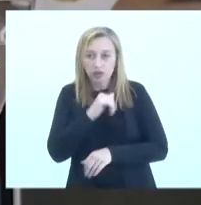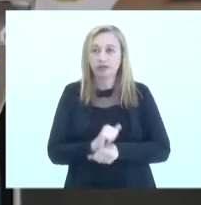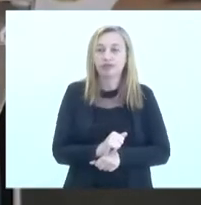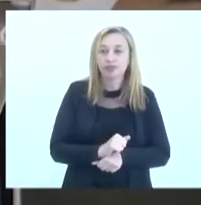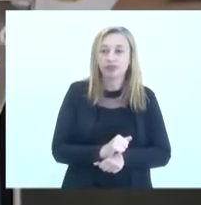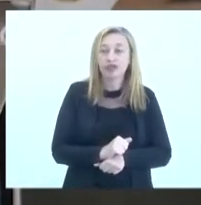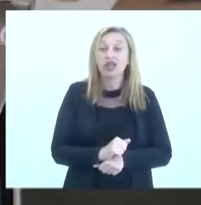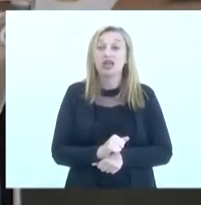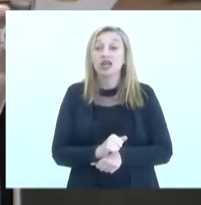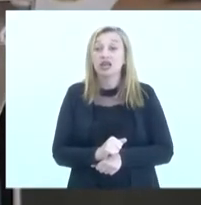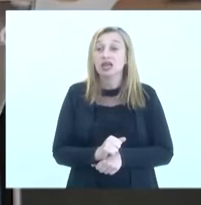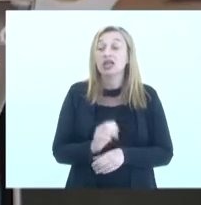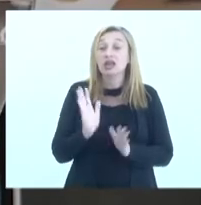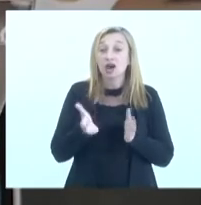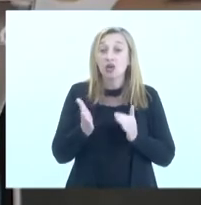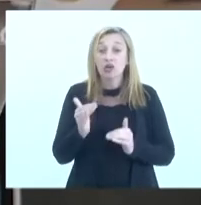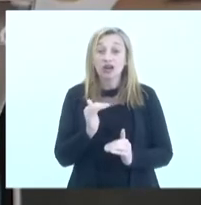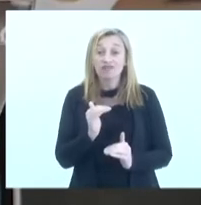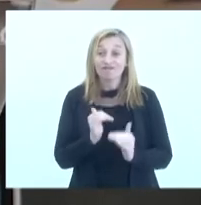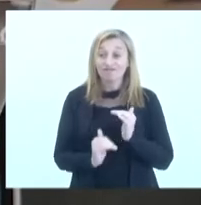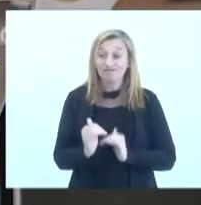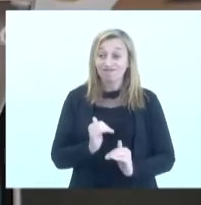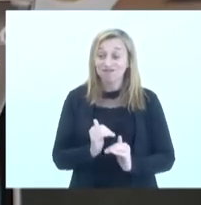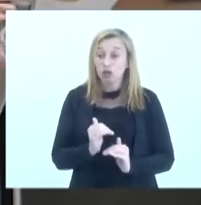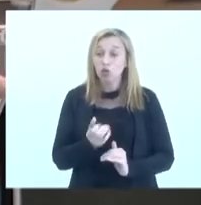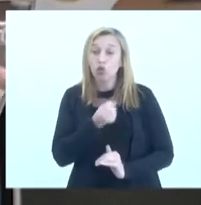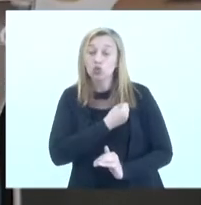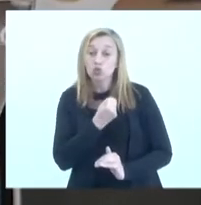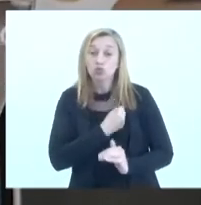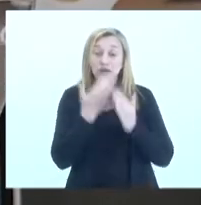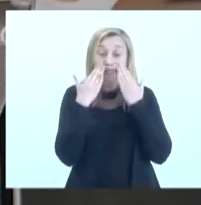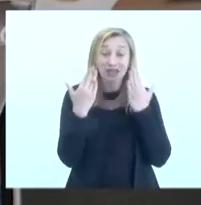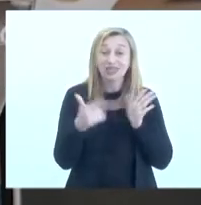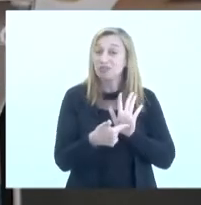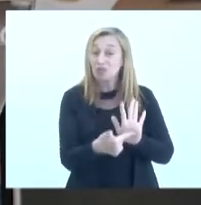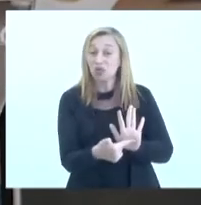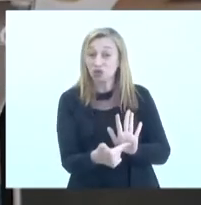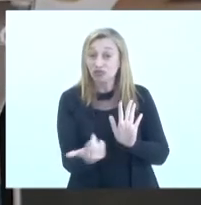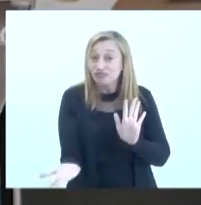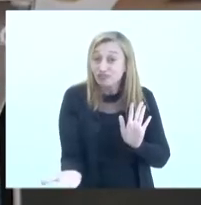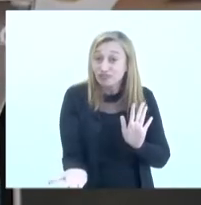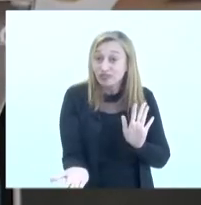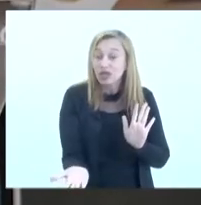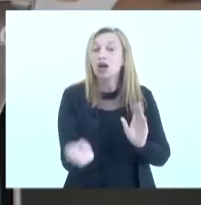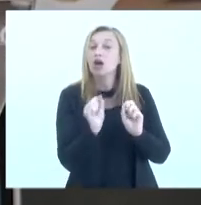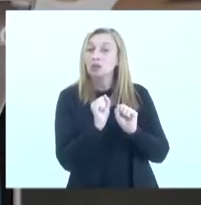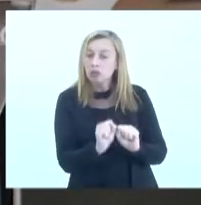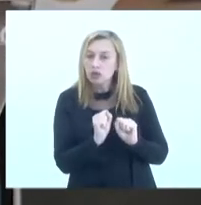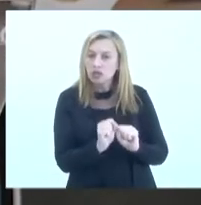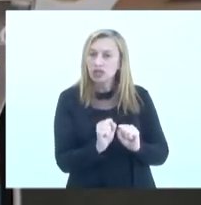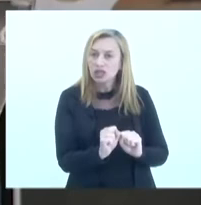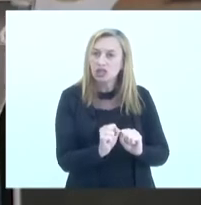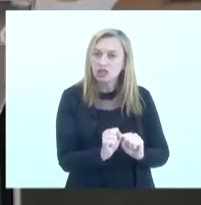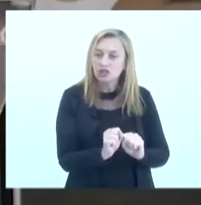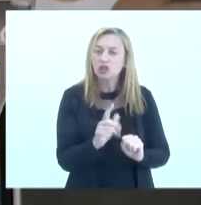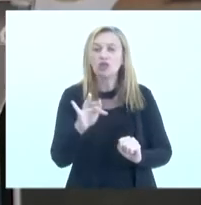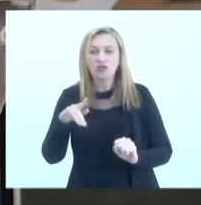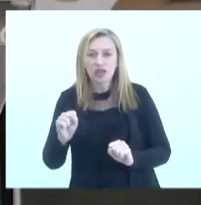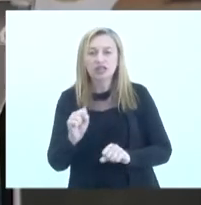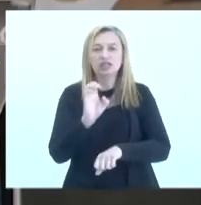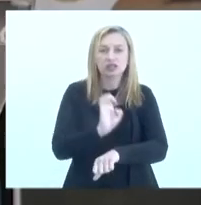a tendência dele é sucumbir. Os números apresentam isso. E podemos, assim, com o FIES